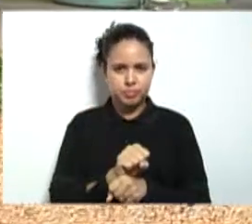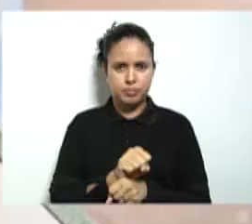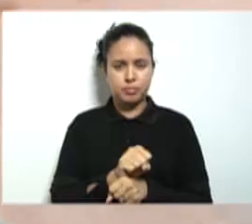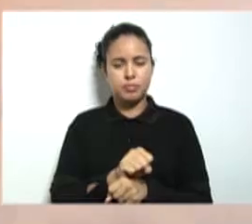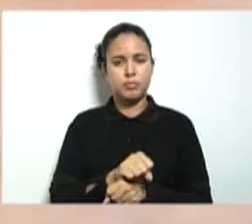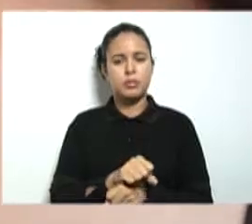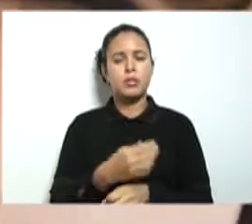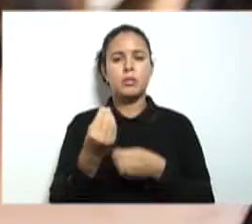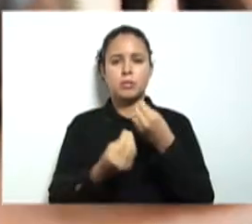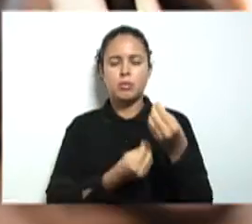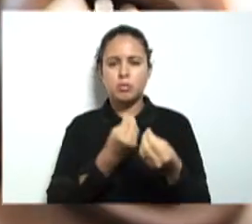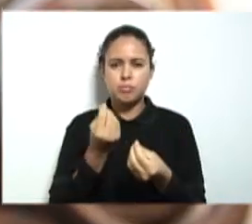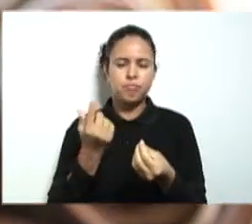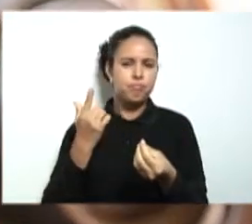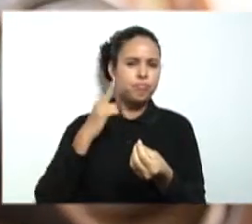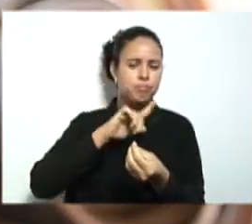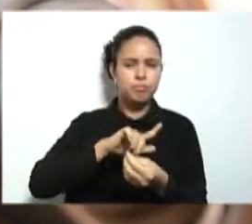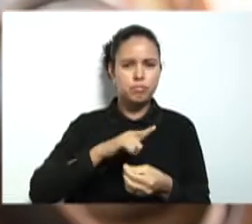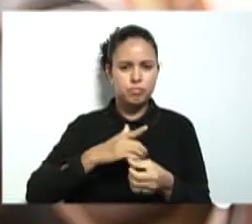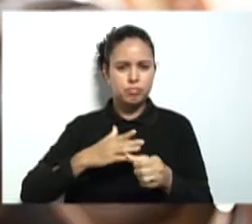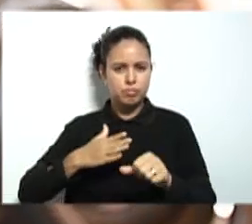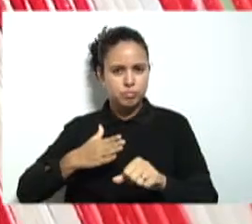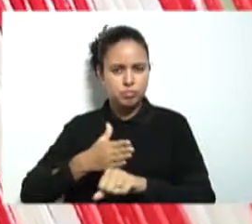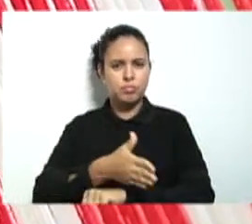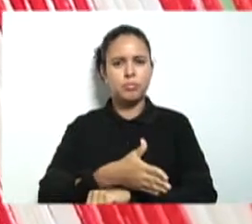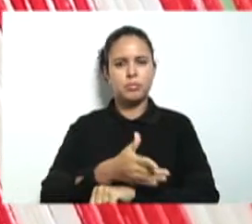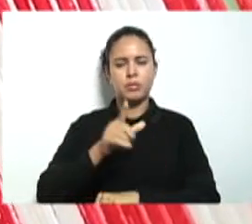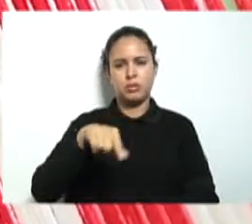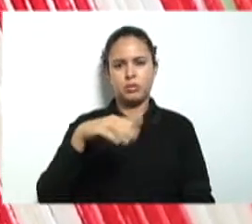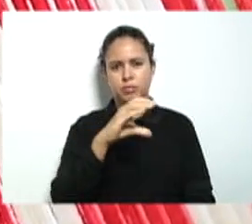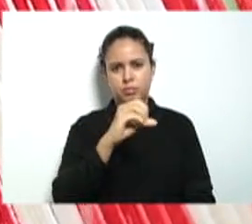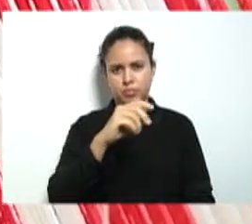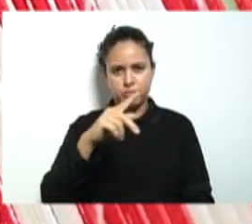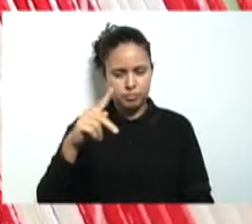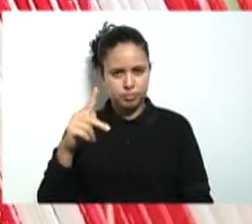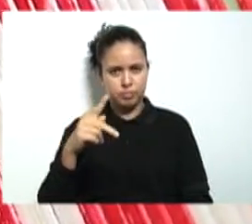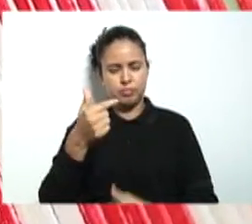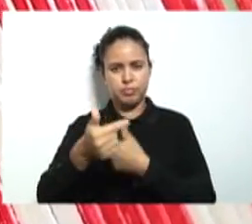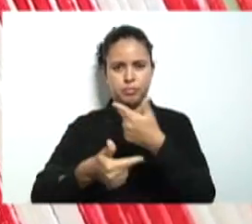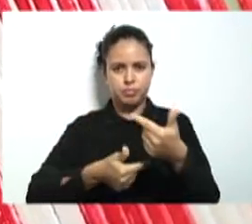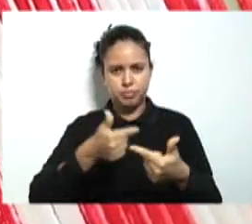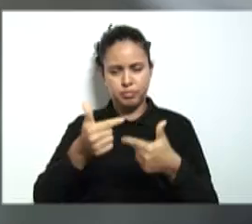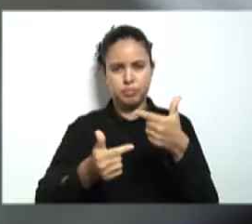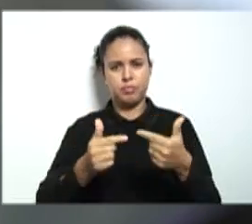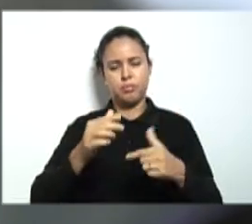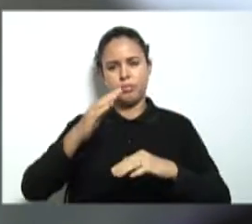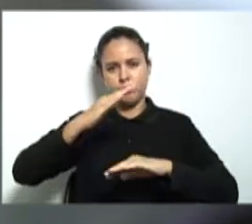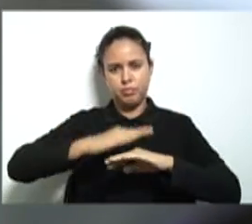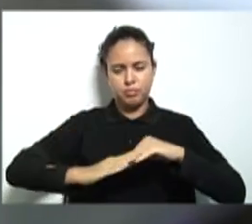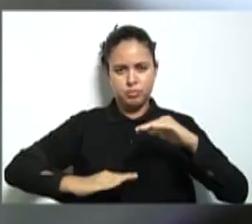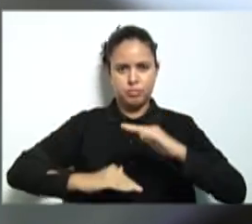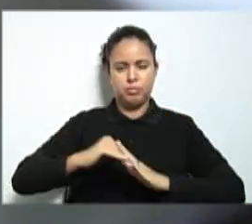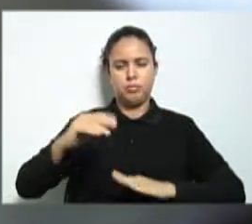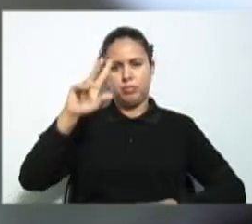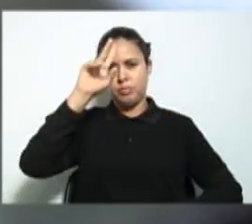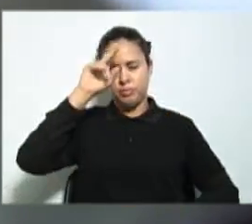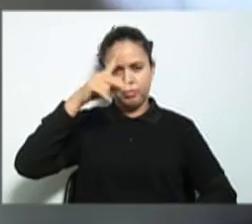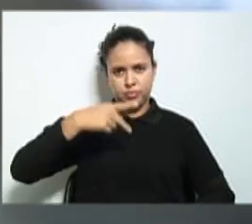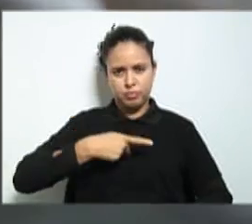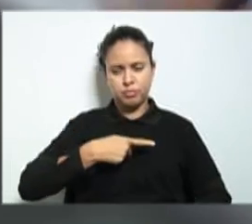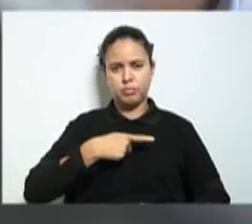alternativas para driblar essa crise é uma cooperativa trabalhista, quando profissionais autônomos de um mesmo